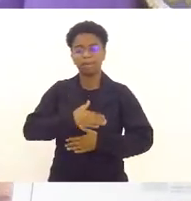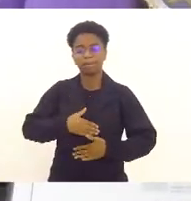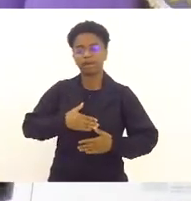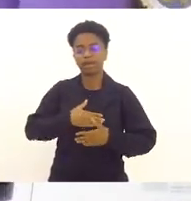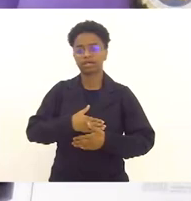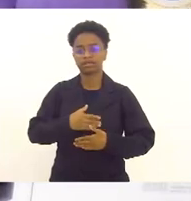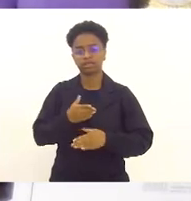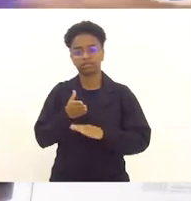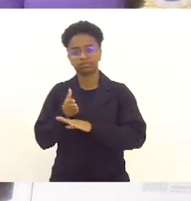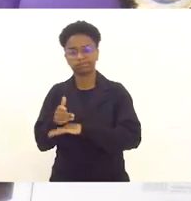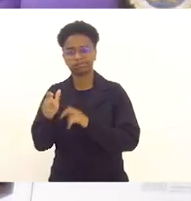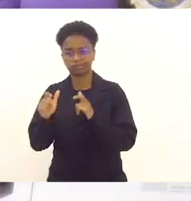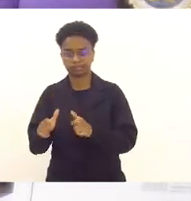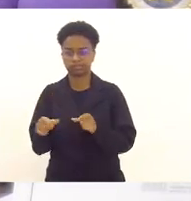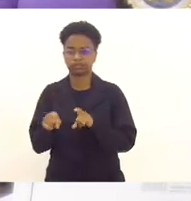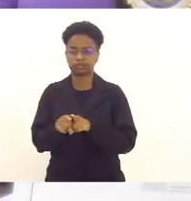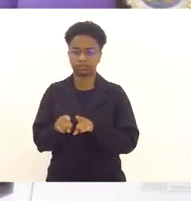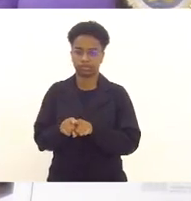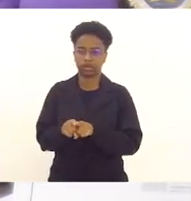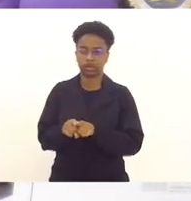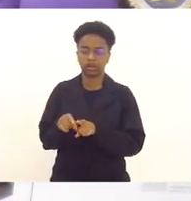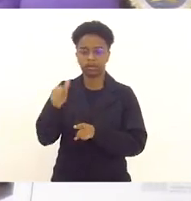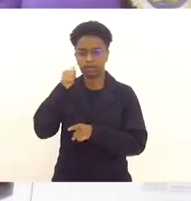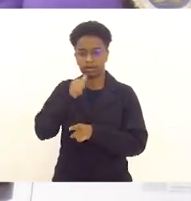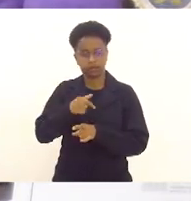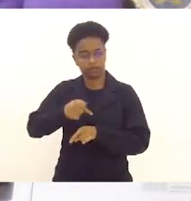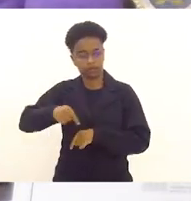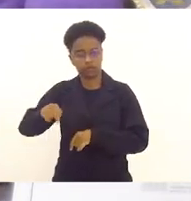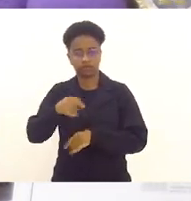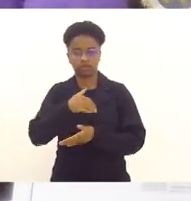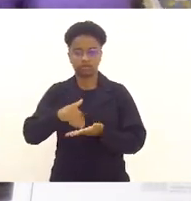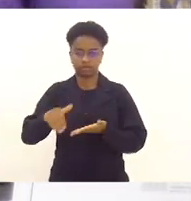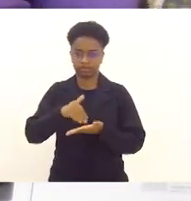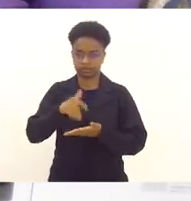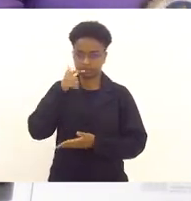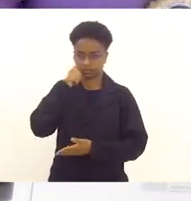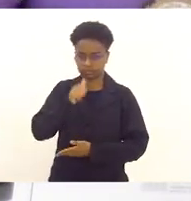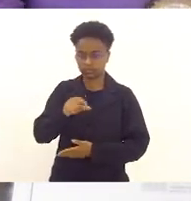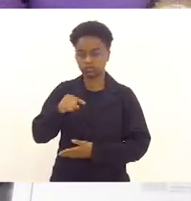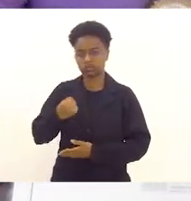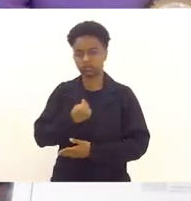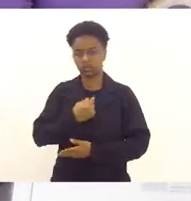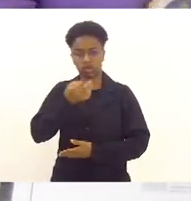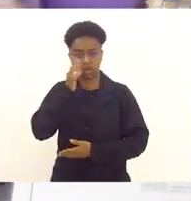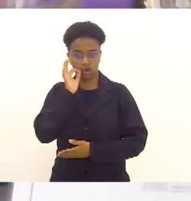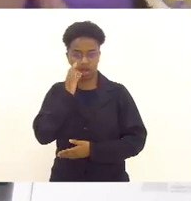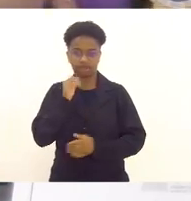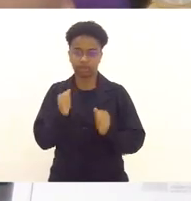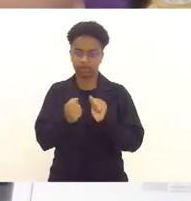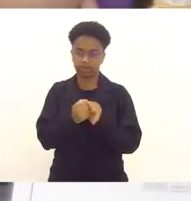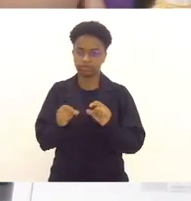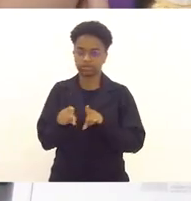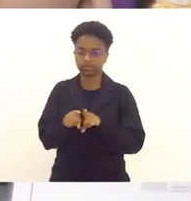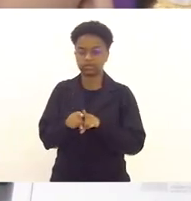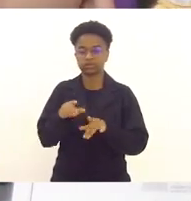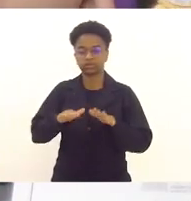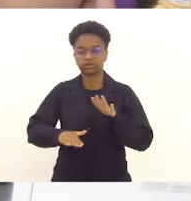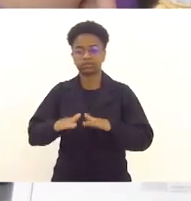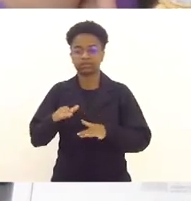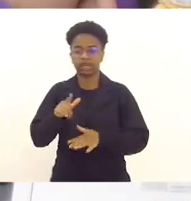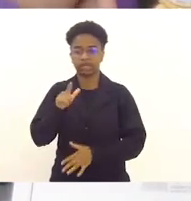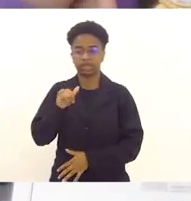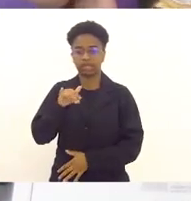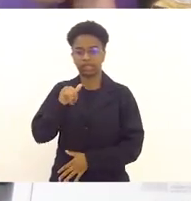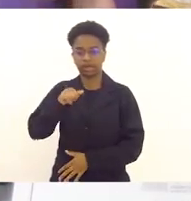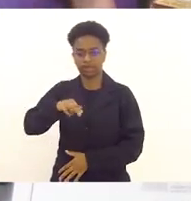ter ido lá as meninas também foram na Secretaria da Mulher tivemos lá pelo menos um café Liliane deve ter deve ter tido filho agora